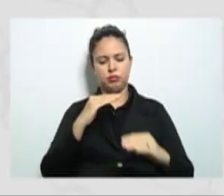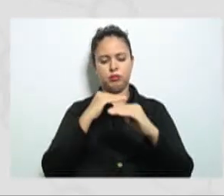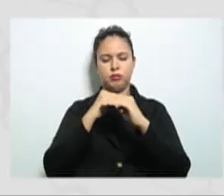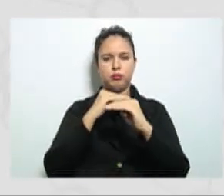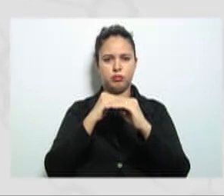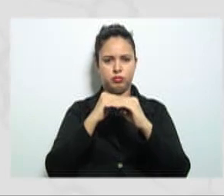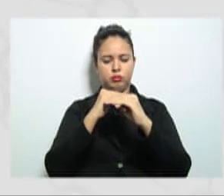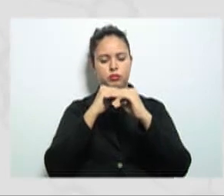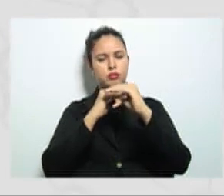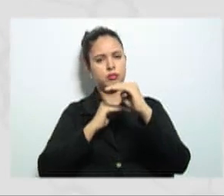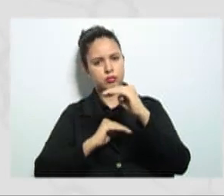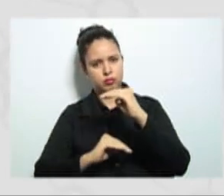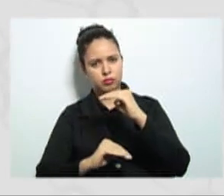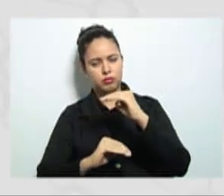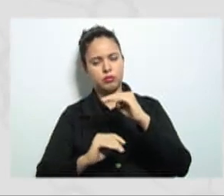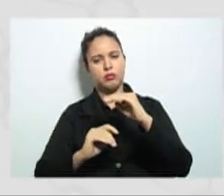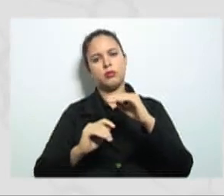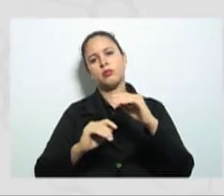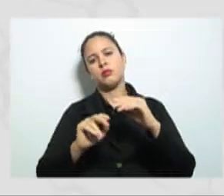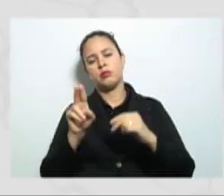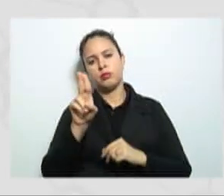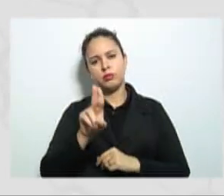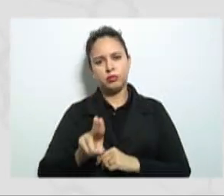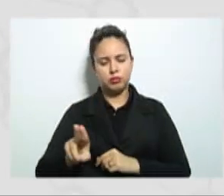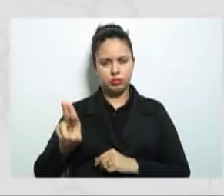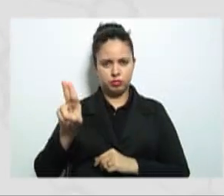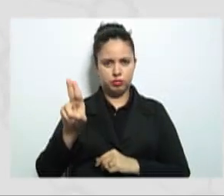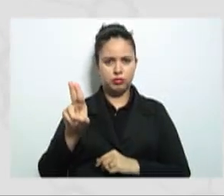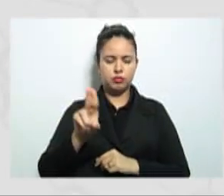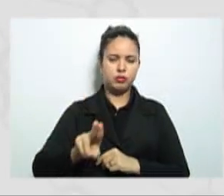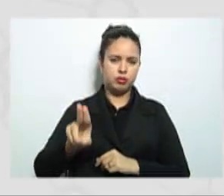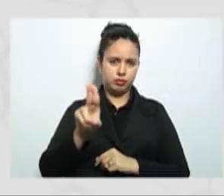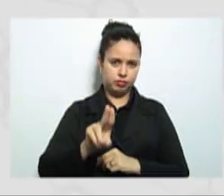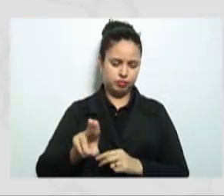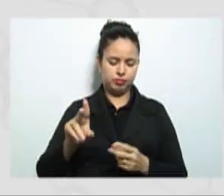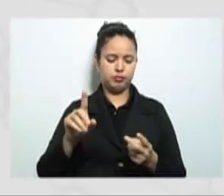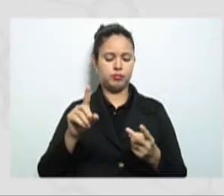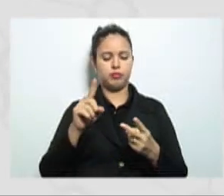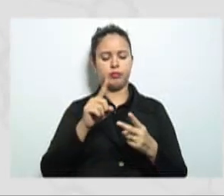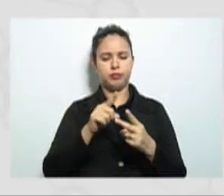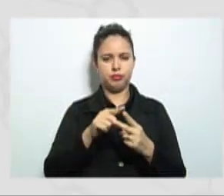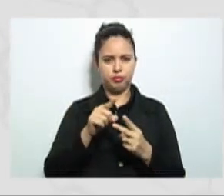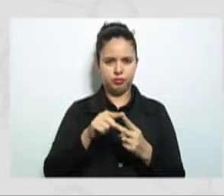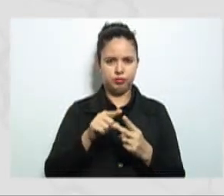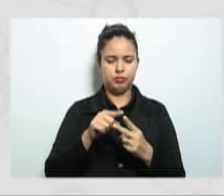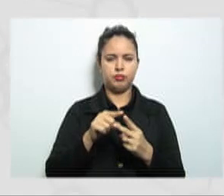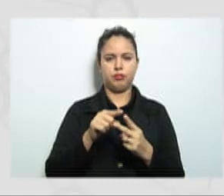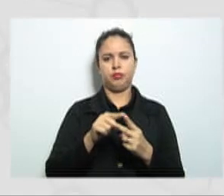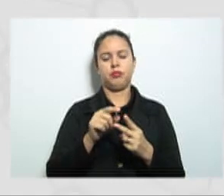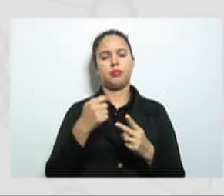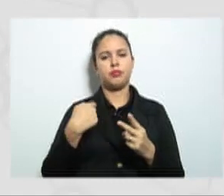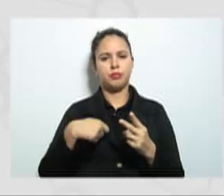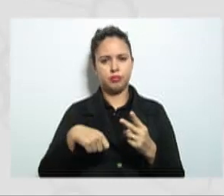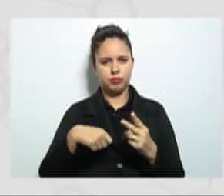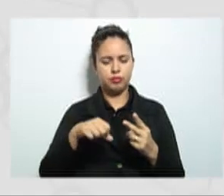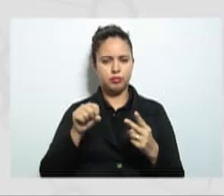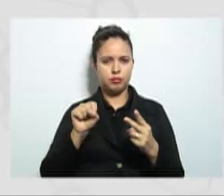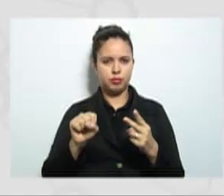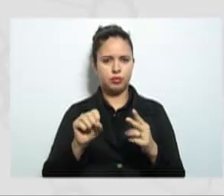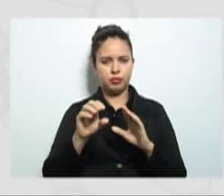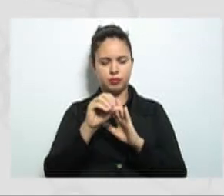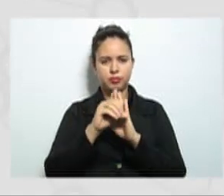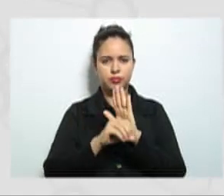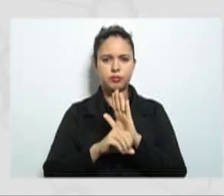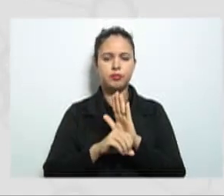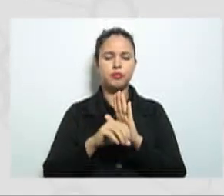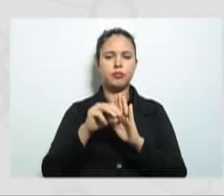hierárquico inferior na instituição, por exemplo, os meus subordinados, eu vou usar nos documentos memorando e